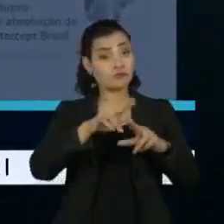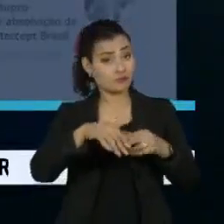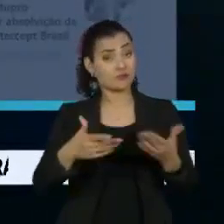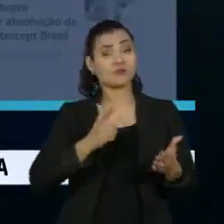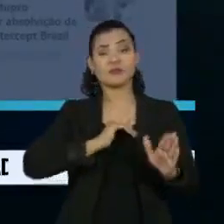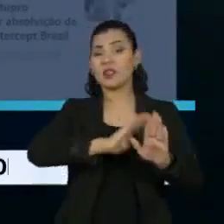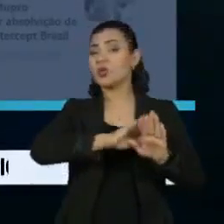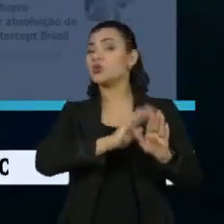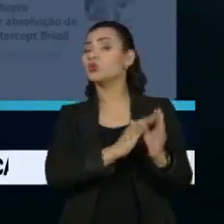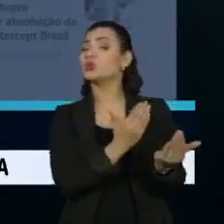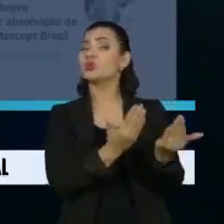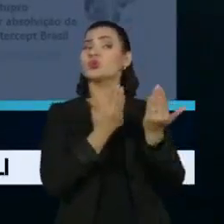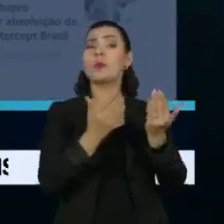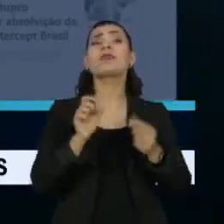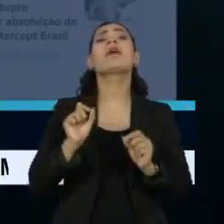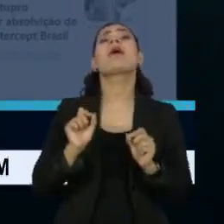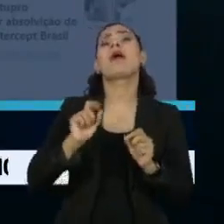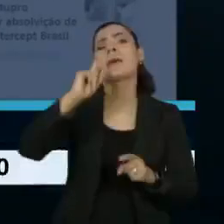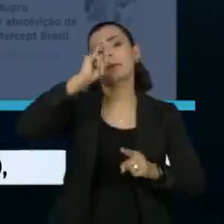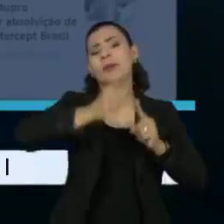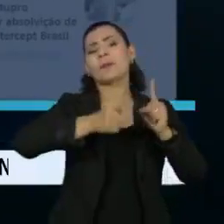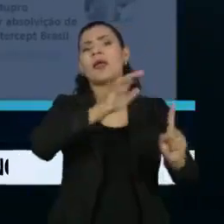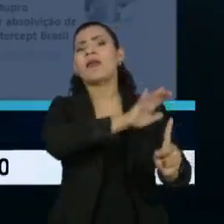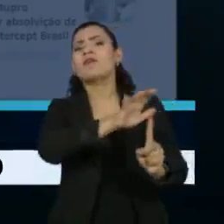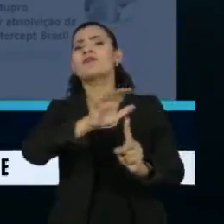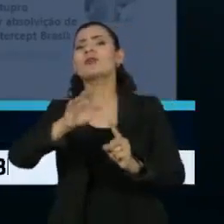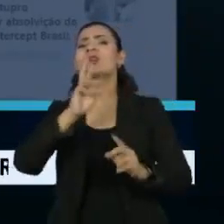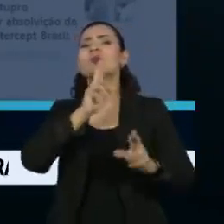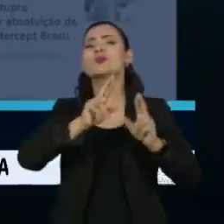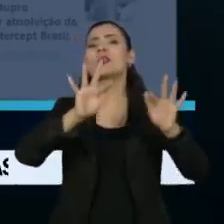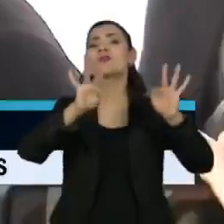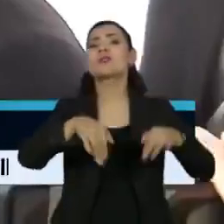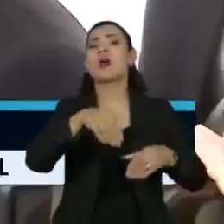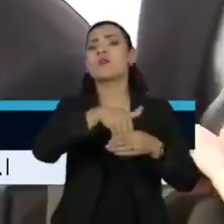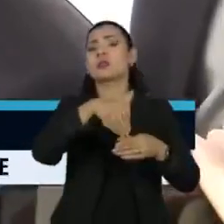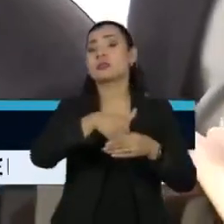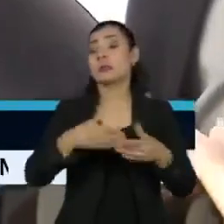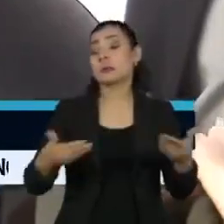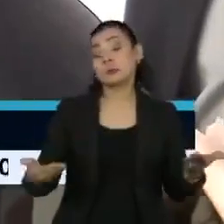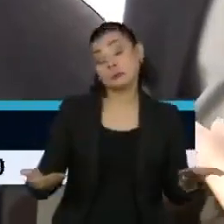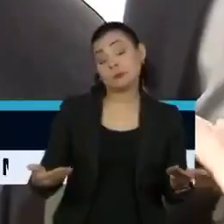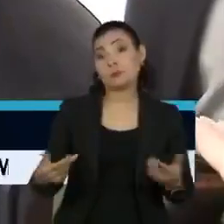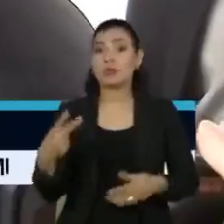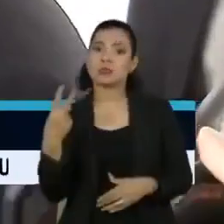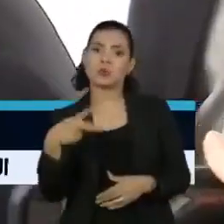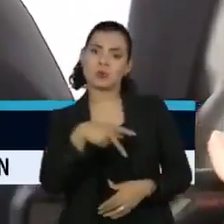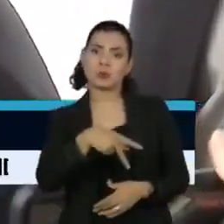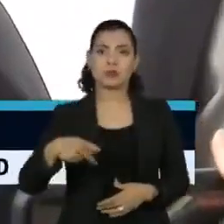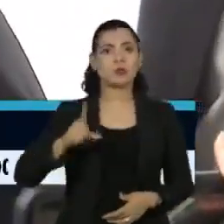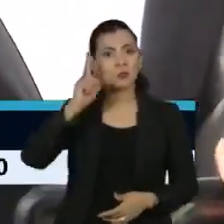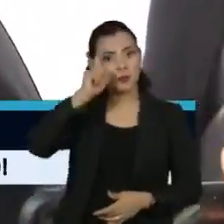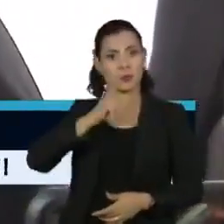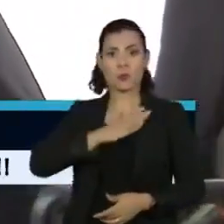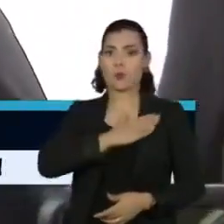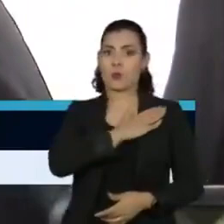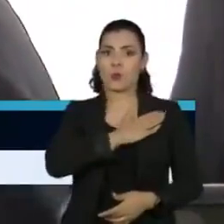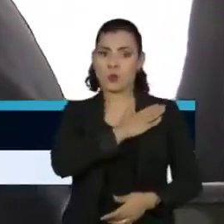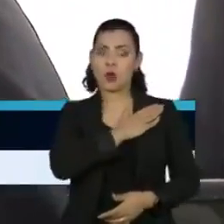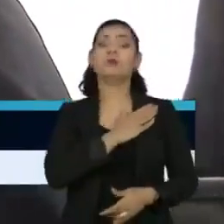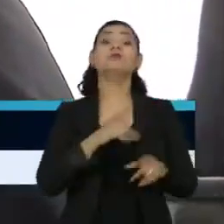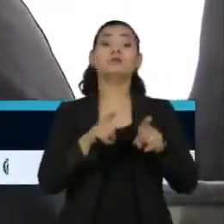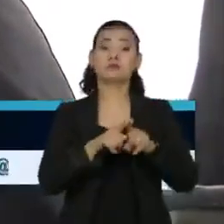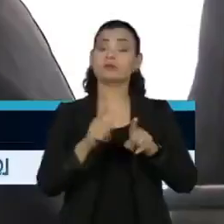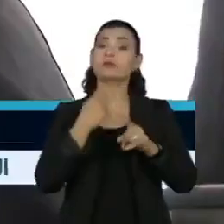forte suspeita da ingerência de outras potências no resultado final das urnas. O vice-presidente Hamilton Mourão relativizou o apoio